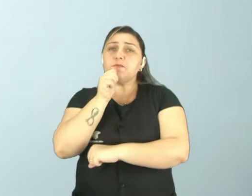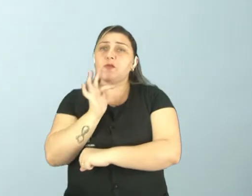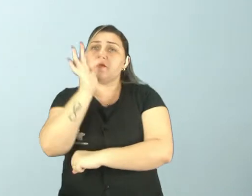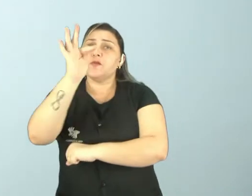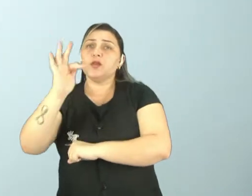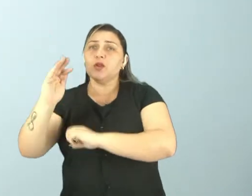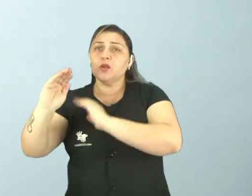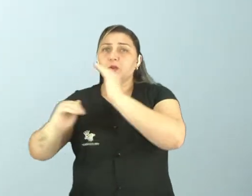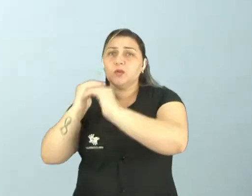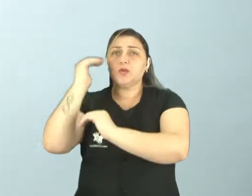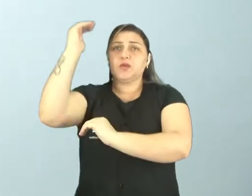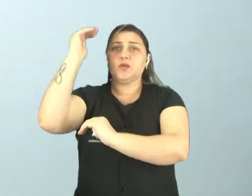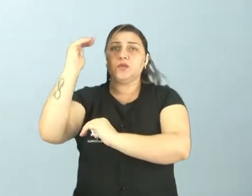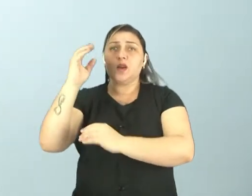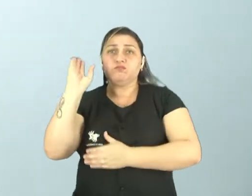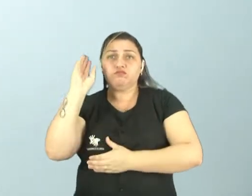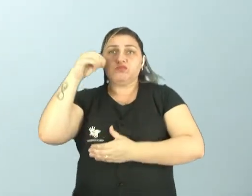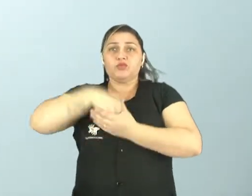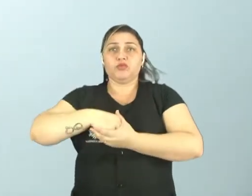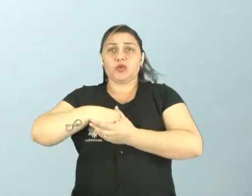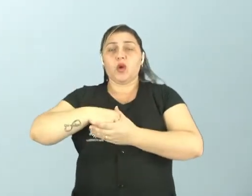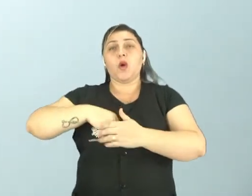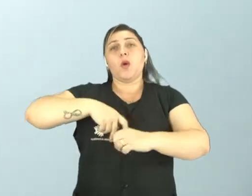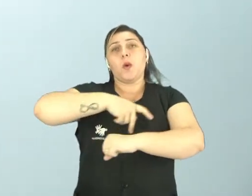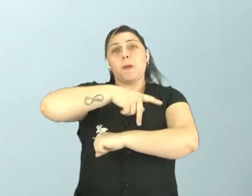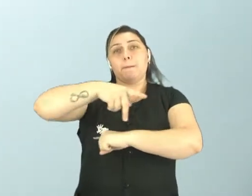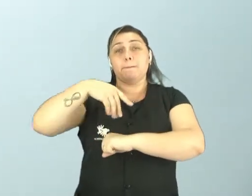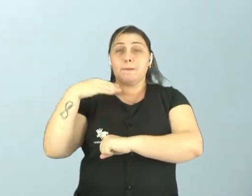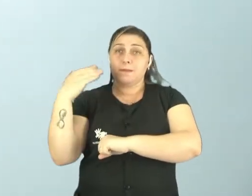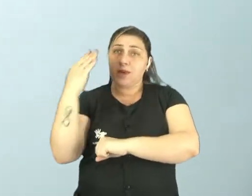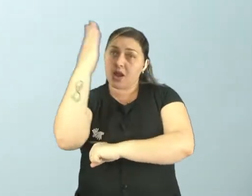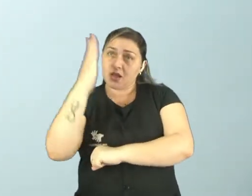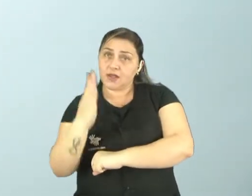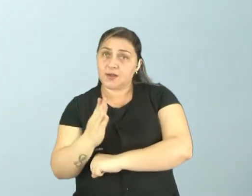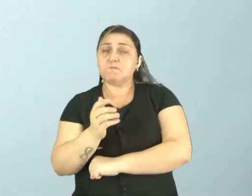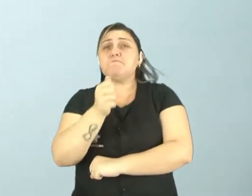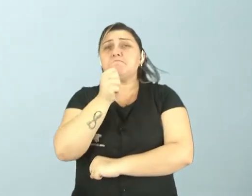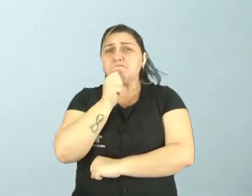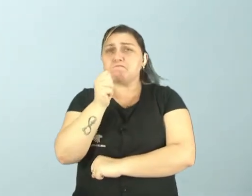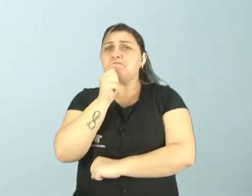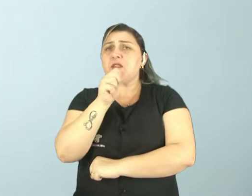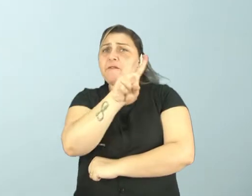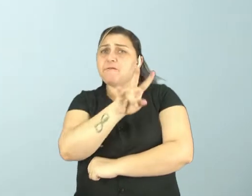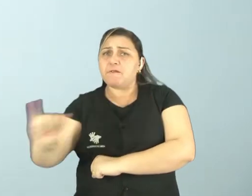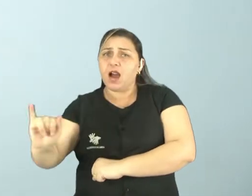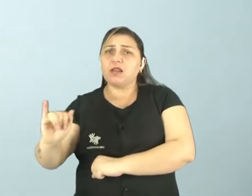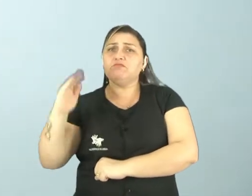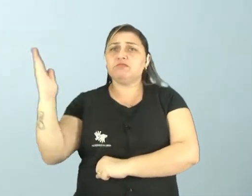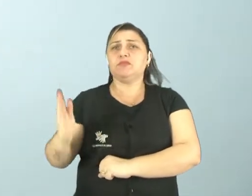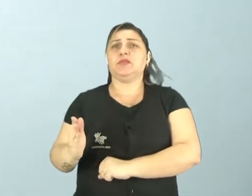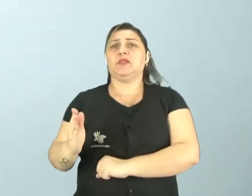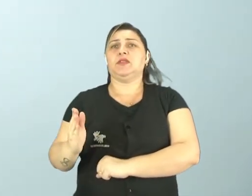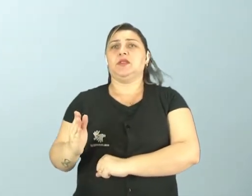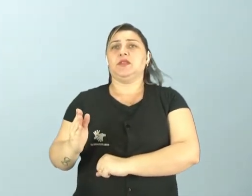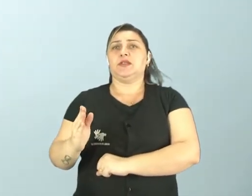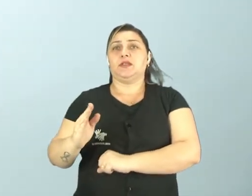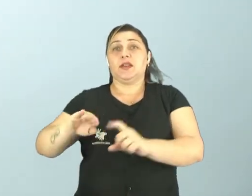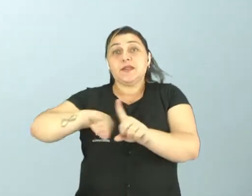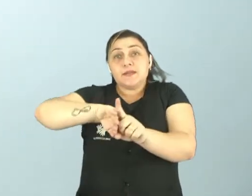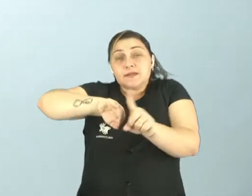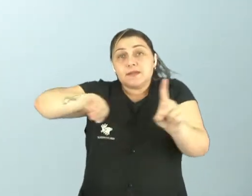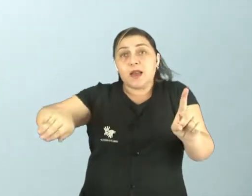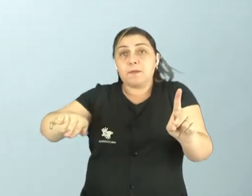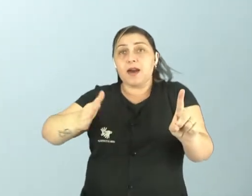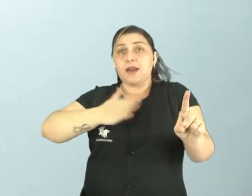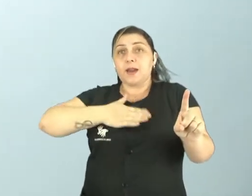estou me inserindo no texto. E quando eu digo o Brasil ainda vai se desenvolver muito, eu estou fazendo de uma forma impessoal. Existem as duas